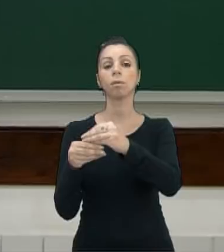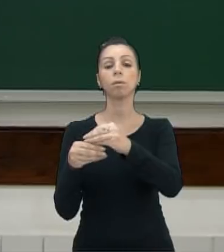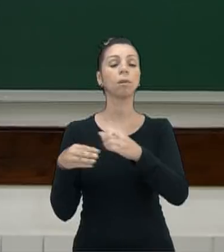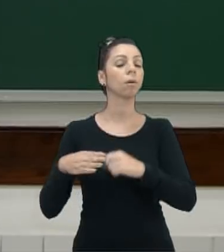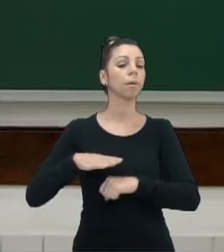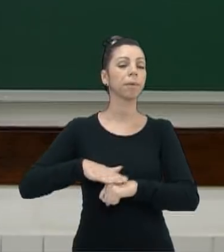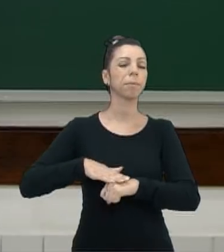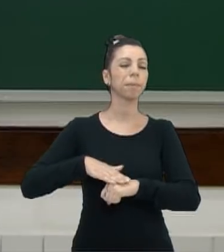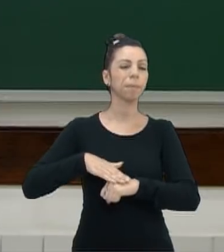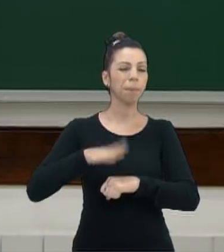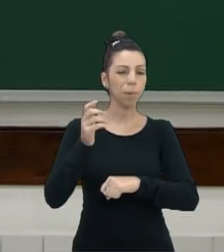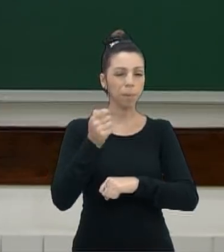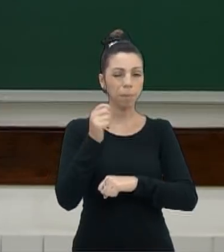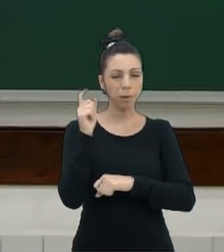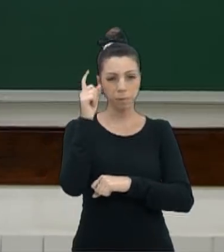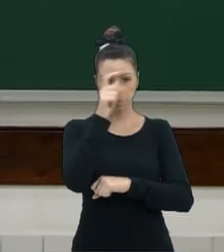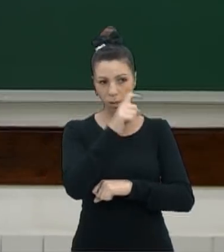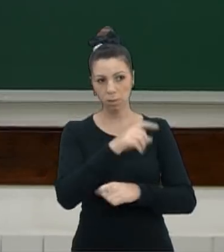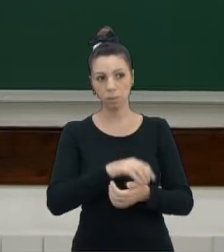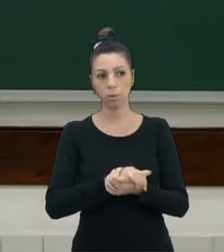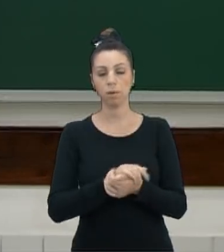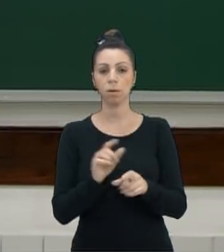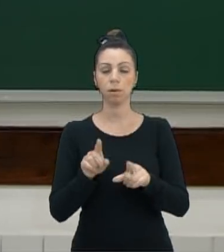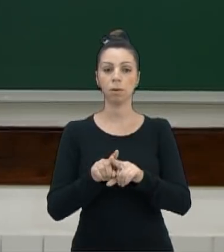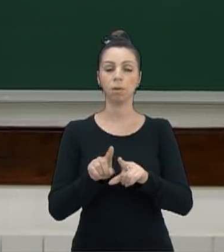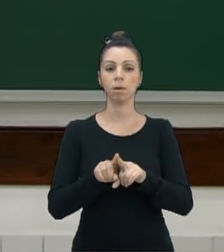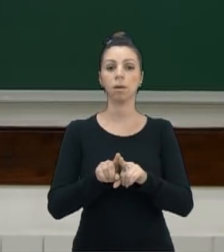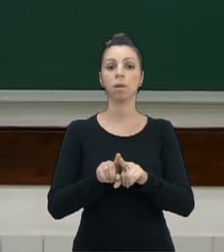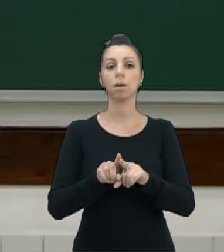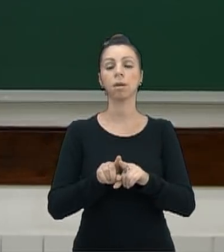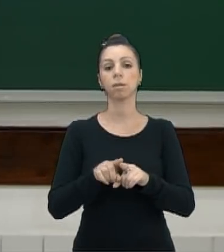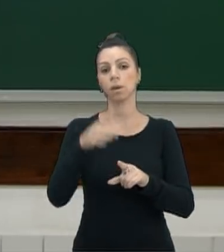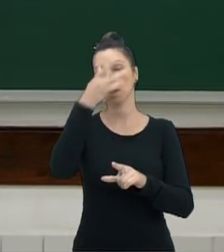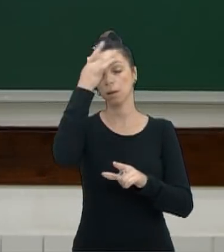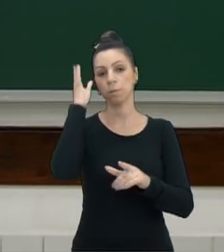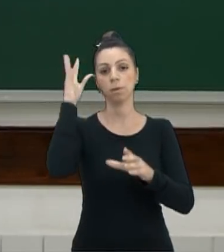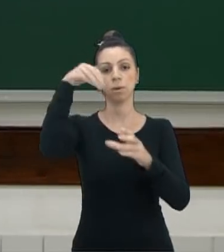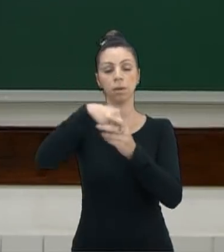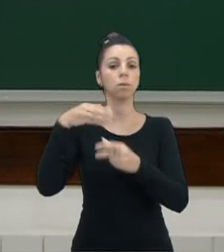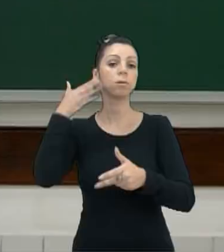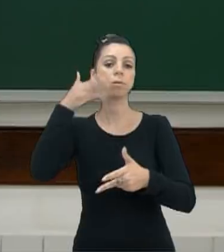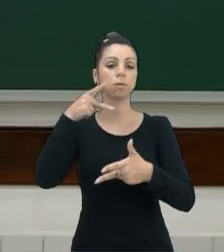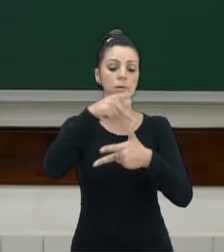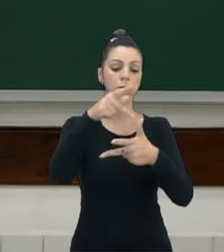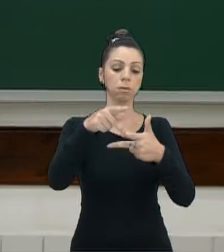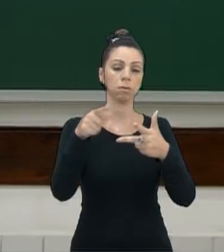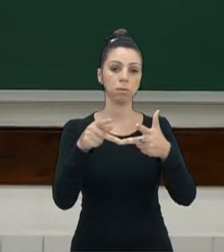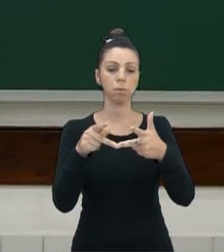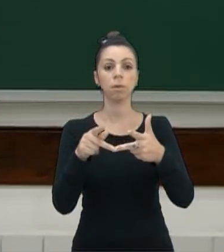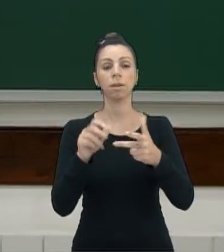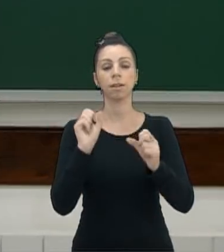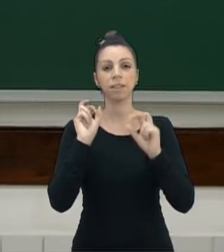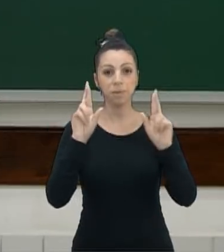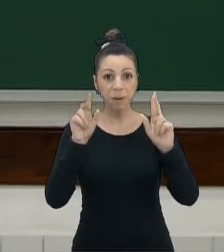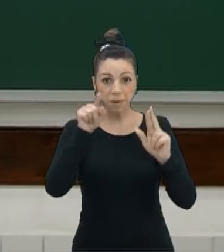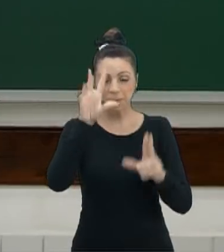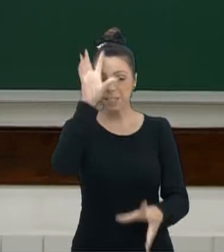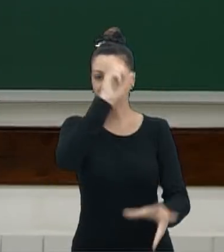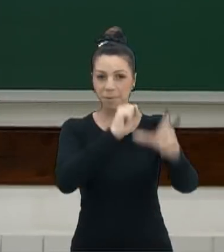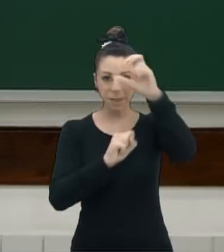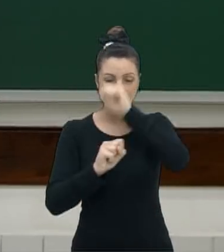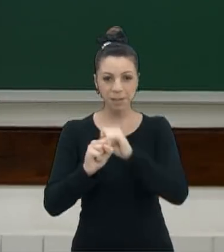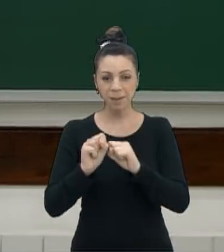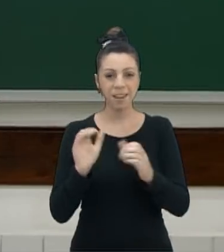mais difíceis. E retomamos então as pessoas do discurso. Espero que vocês tenham aprendido bastante e até em